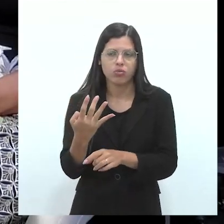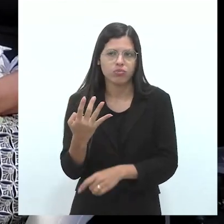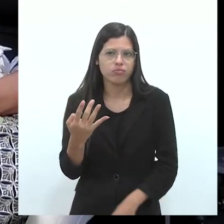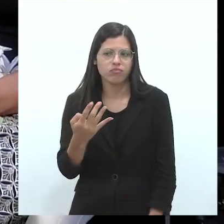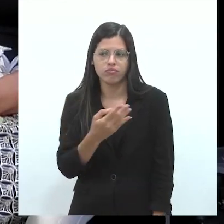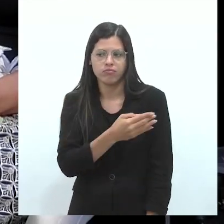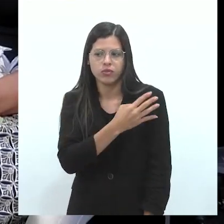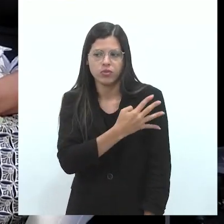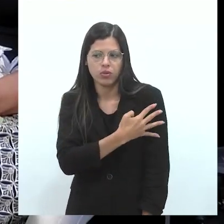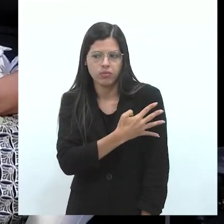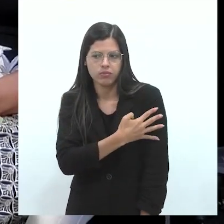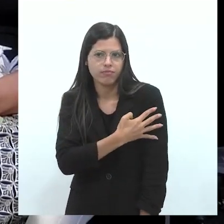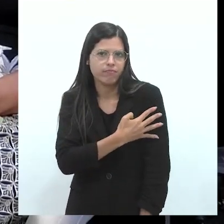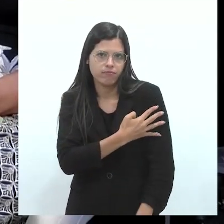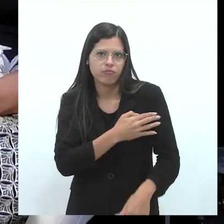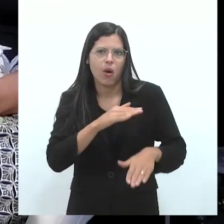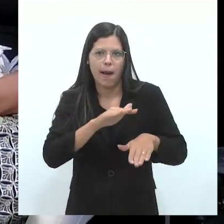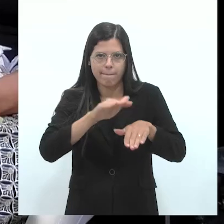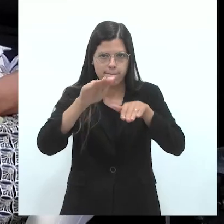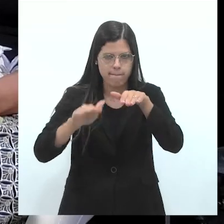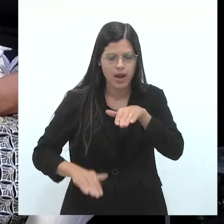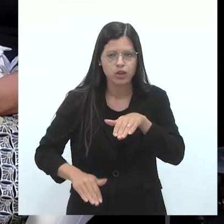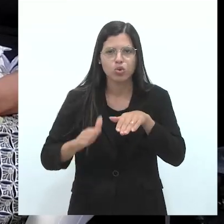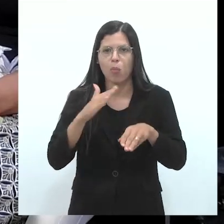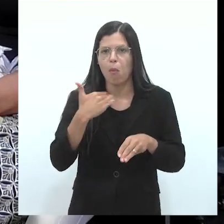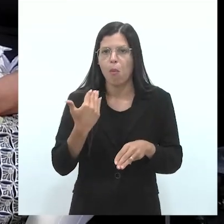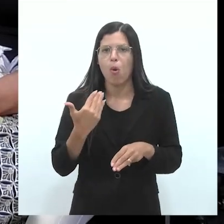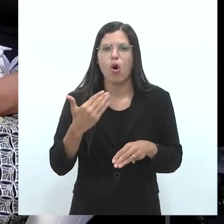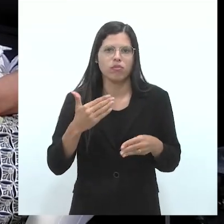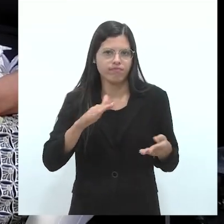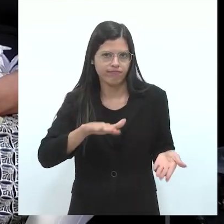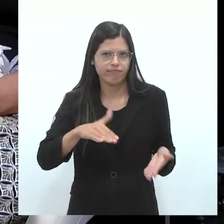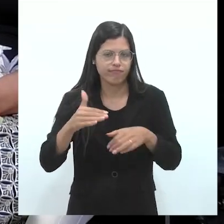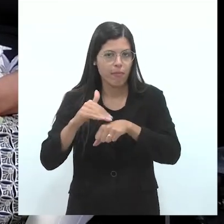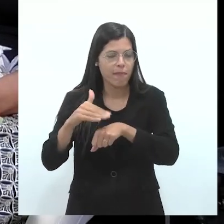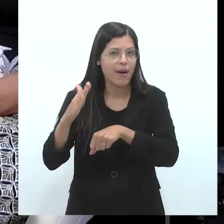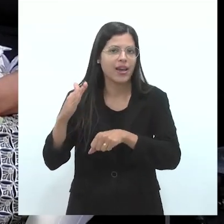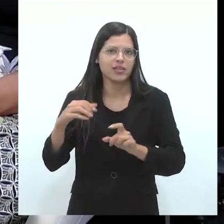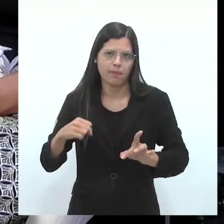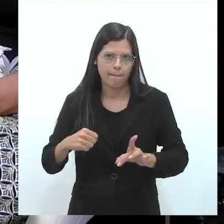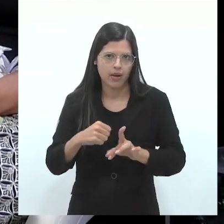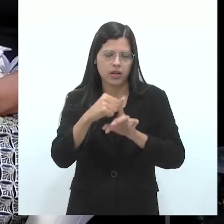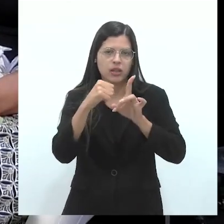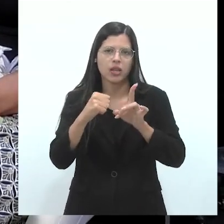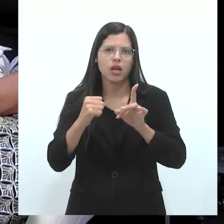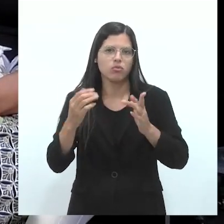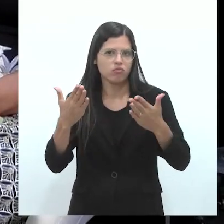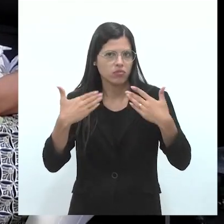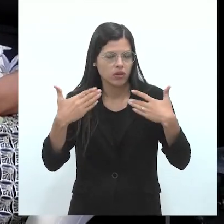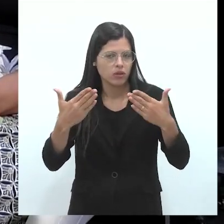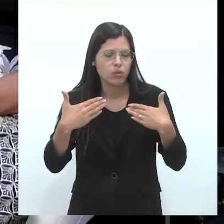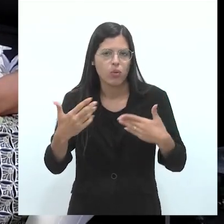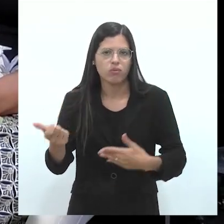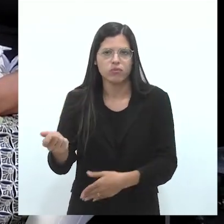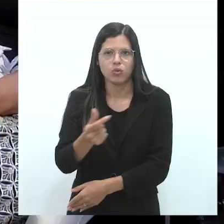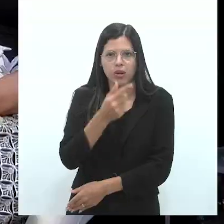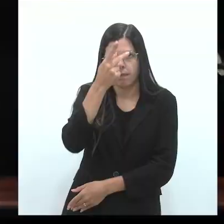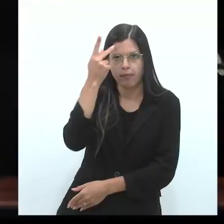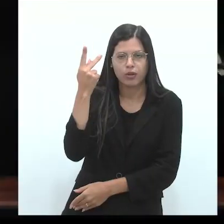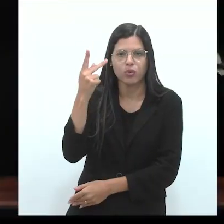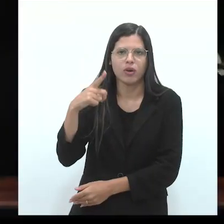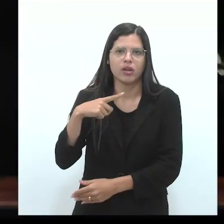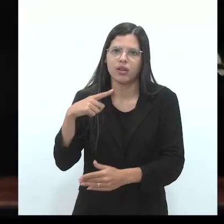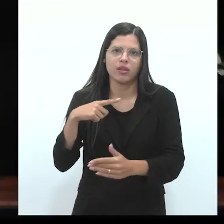né, que não têm o ensino fundamental concluído, morrem mais, né, são mais impactadas pelos eventos de onda de calor do que pessoas que têm um